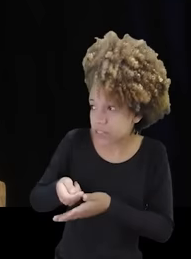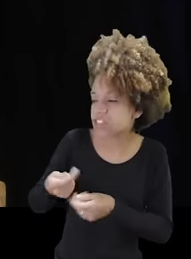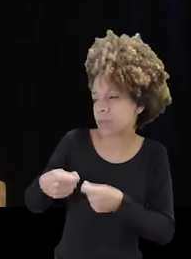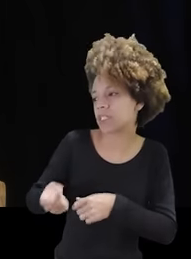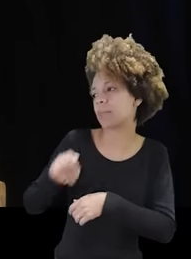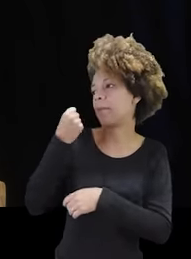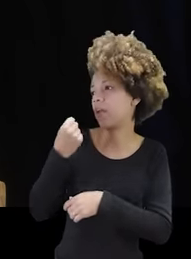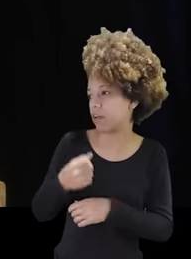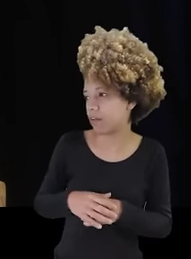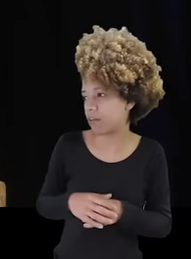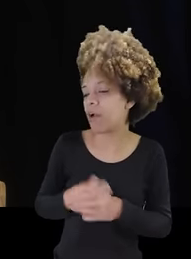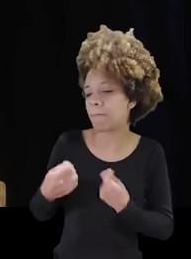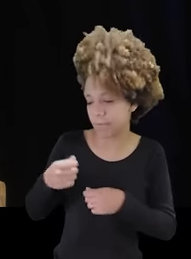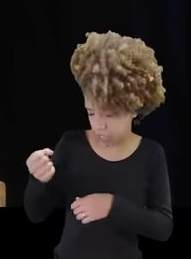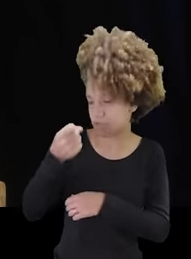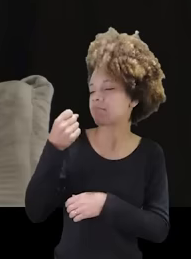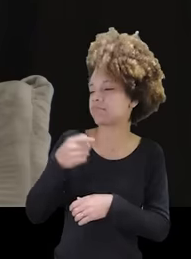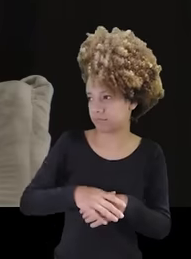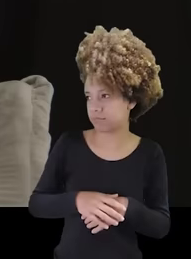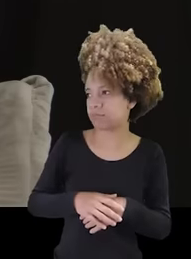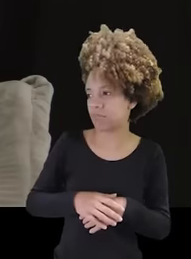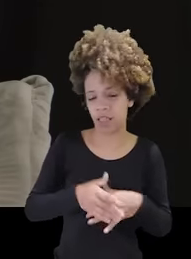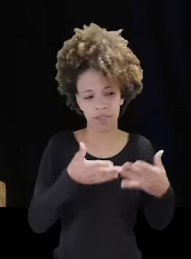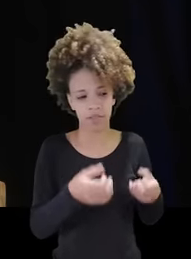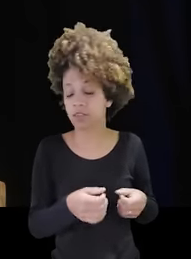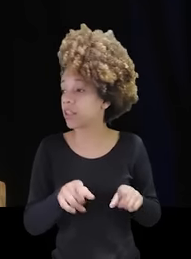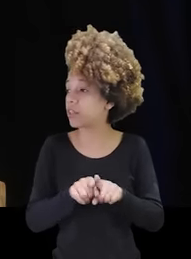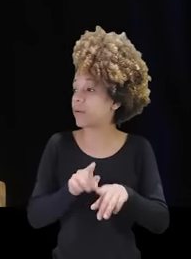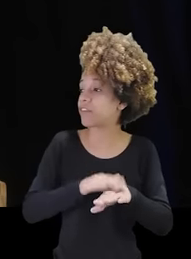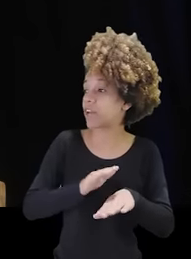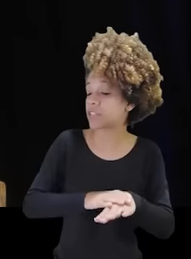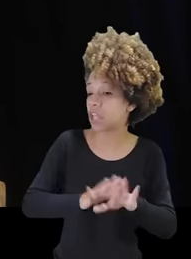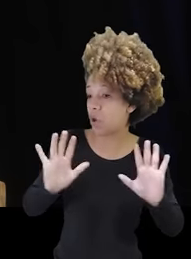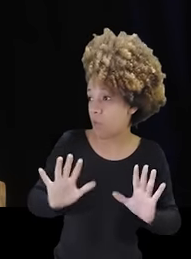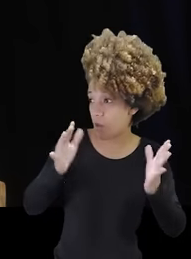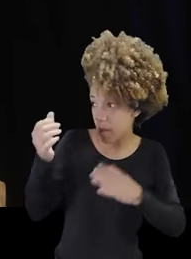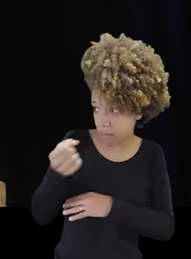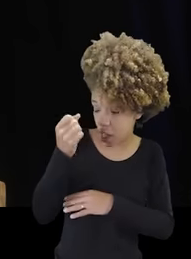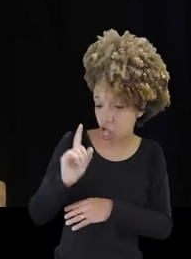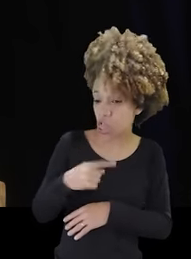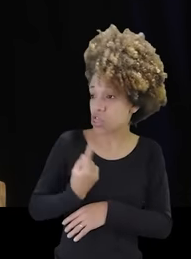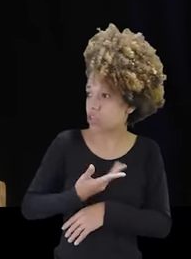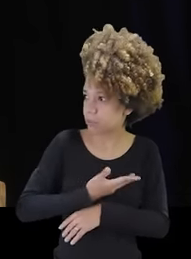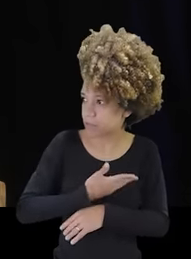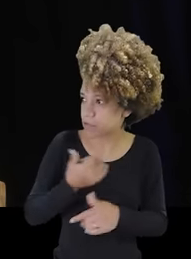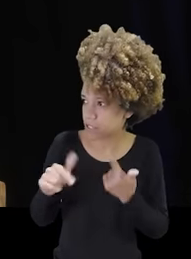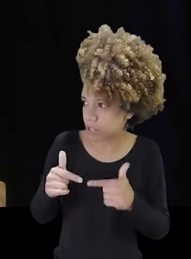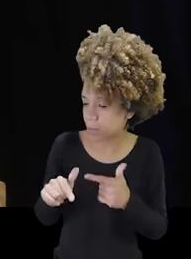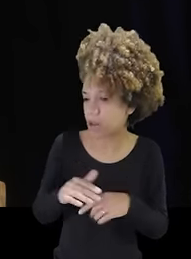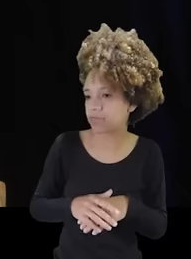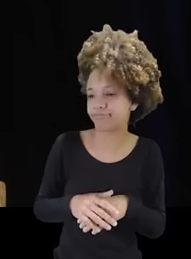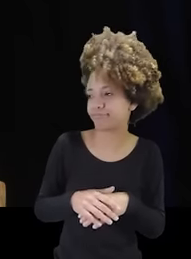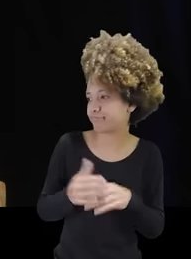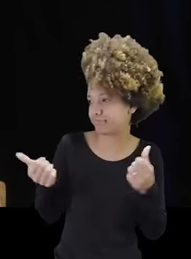bebê Tem que beber e aí eles fazem também assim o happy hour Nossa para os meus amigos que trabalham